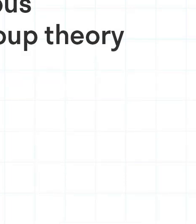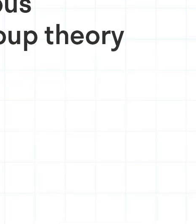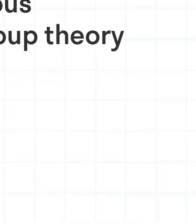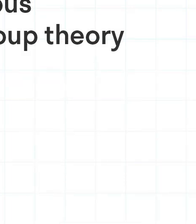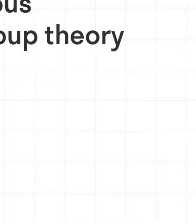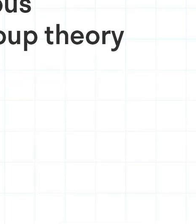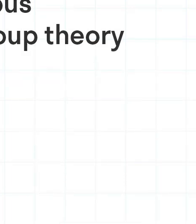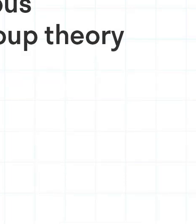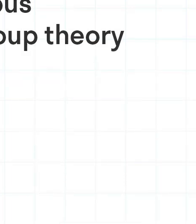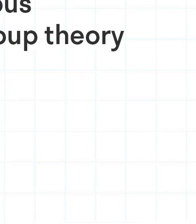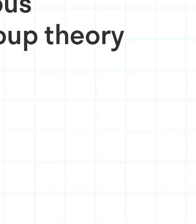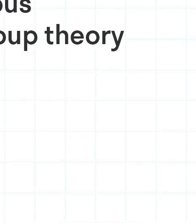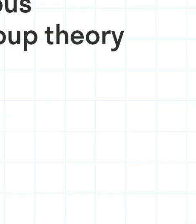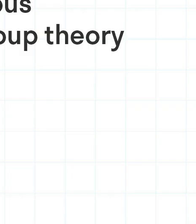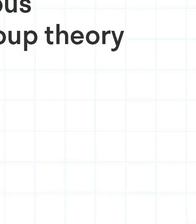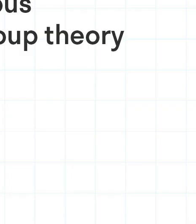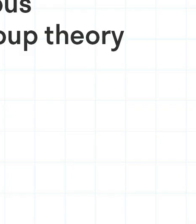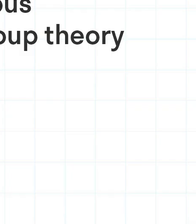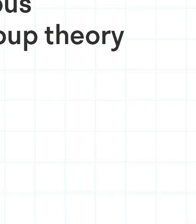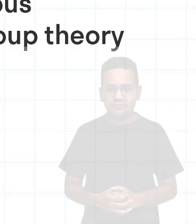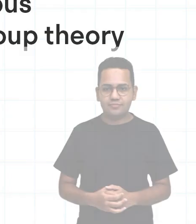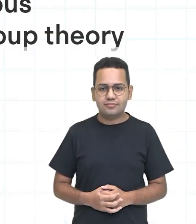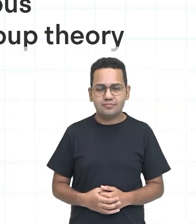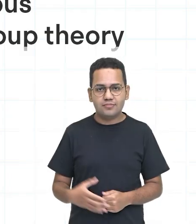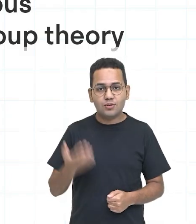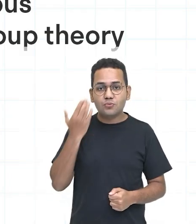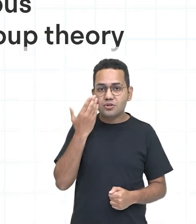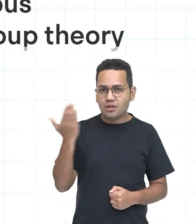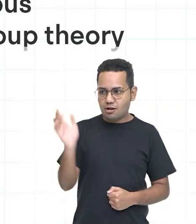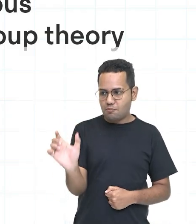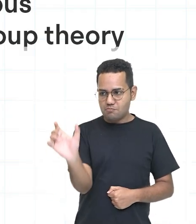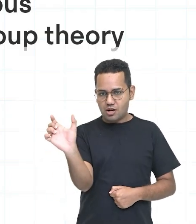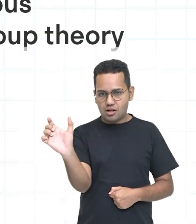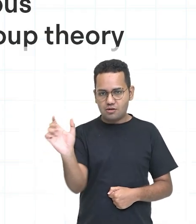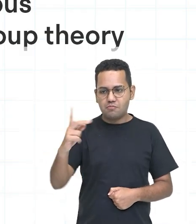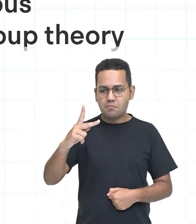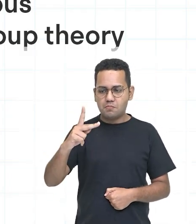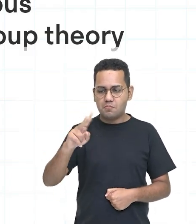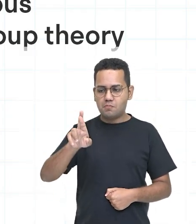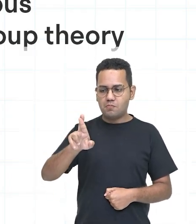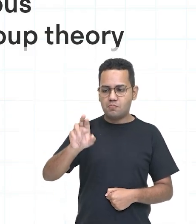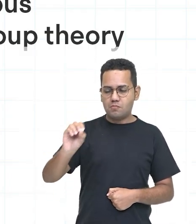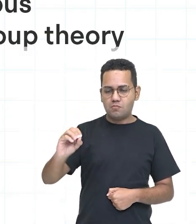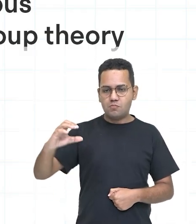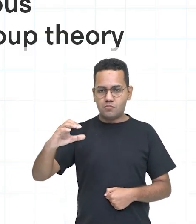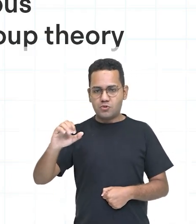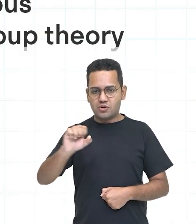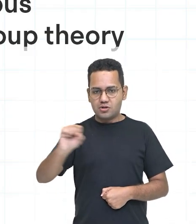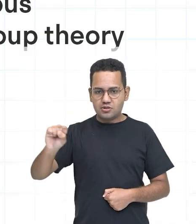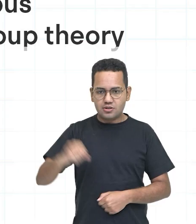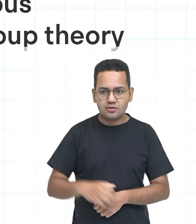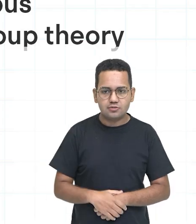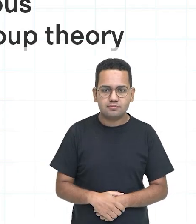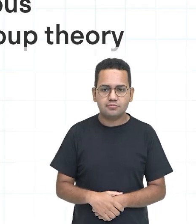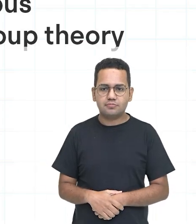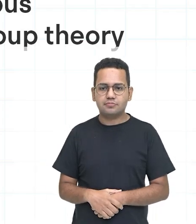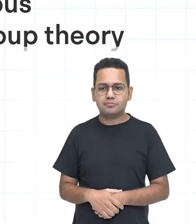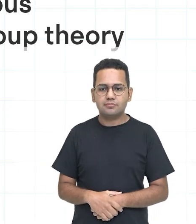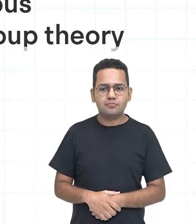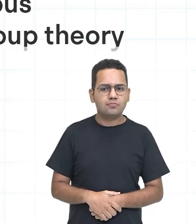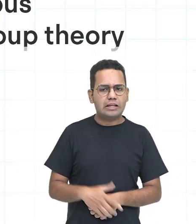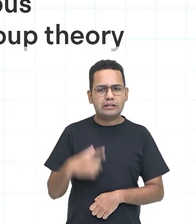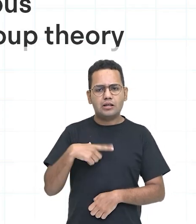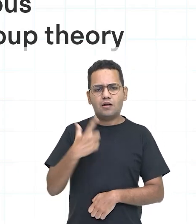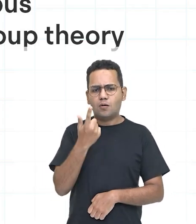process. Process leva direto a processo. Eu poderia utilizar a palavrinha exact também, exato, enfim.